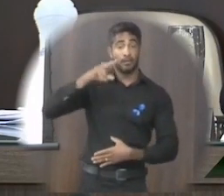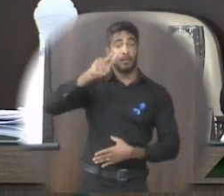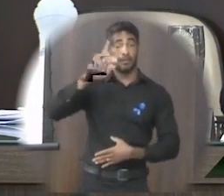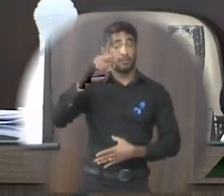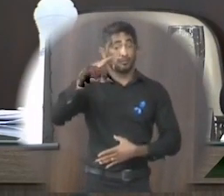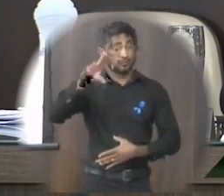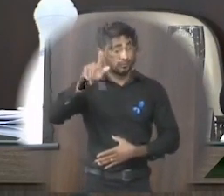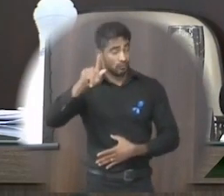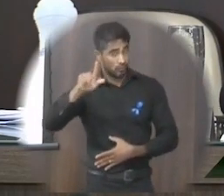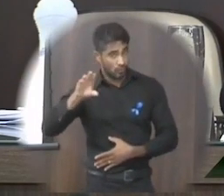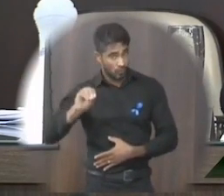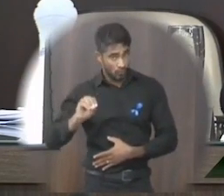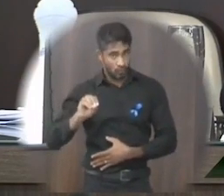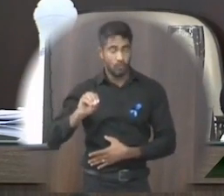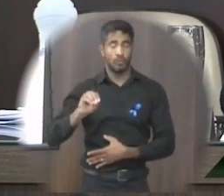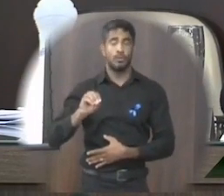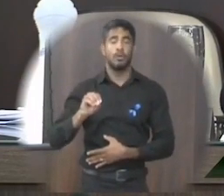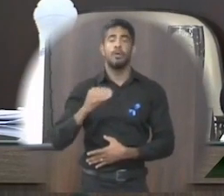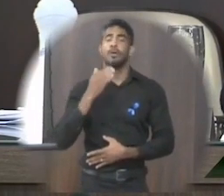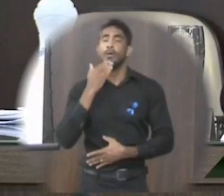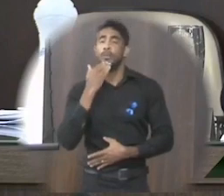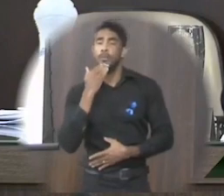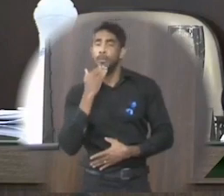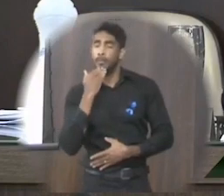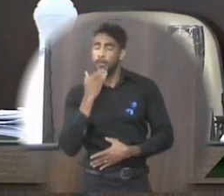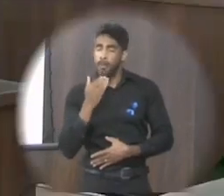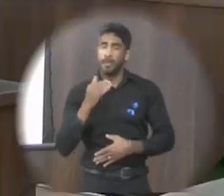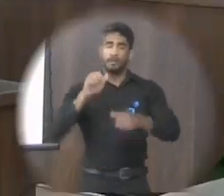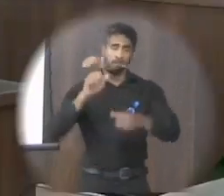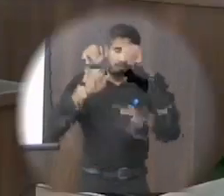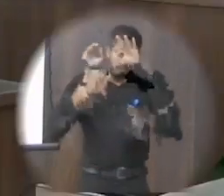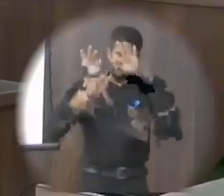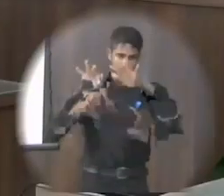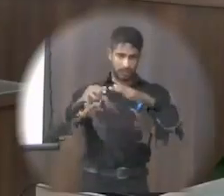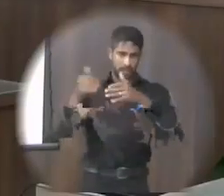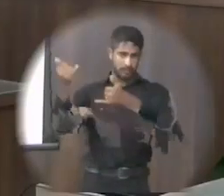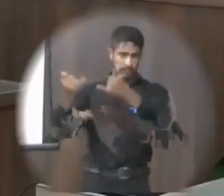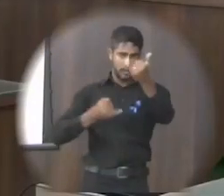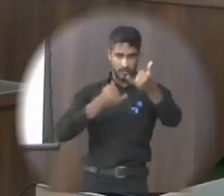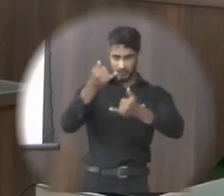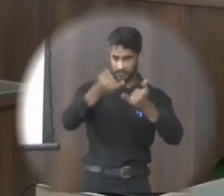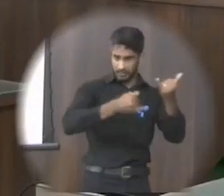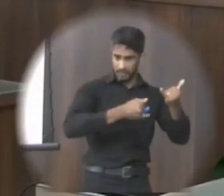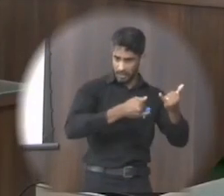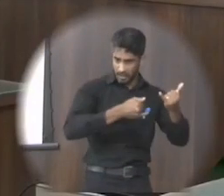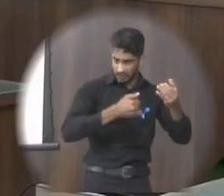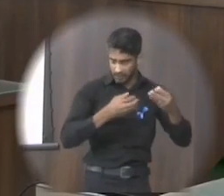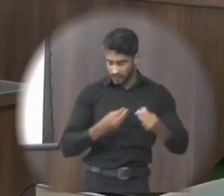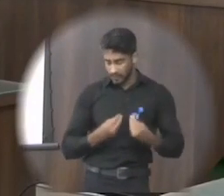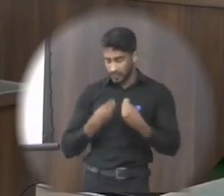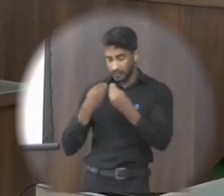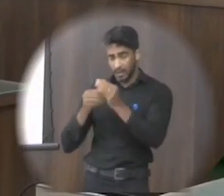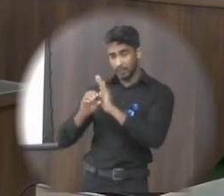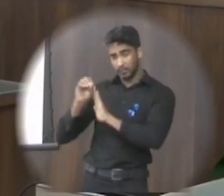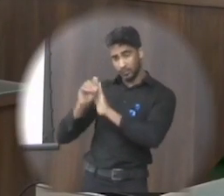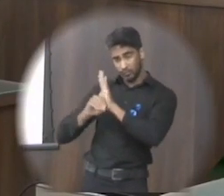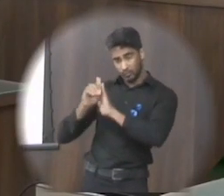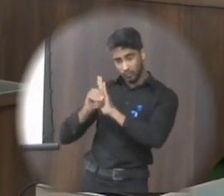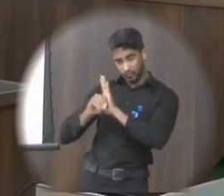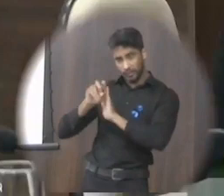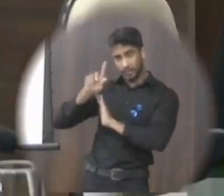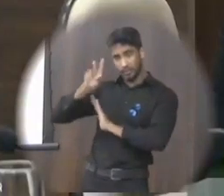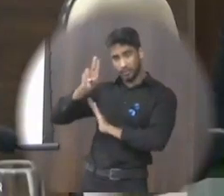Dias Caires. Excelentíssimo senhor presidente, o vereador que subscreve vem na forma regimental requerer que seja encaminhado ofício ao